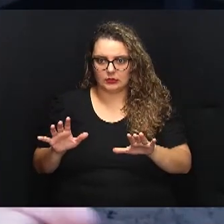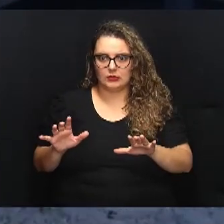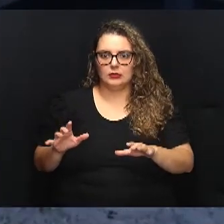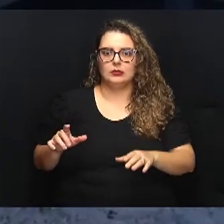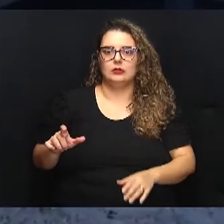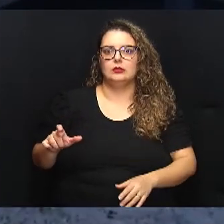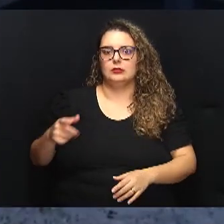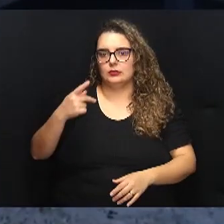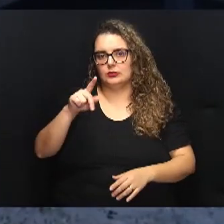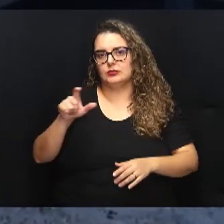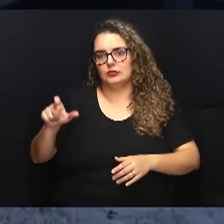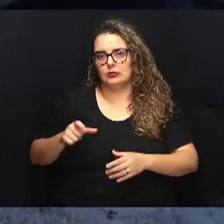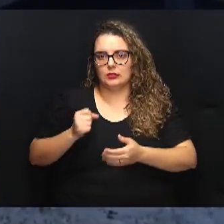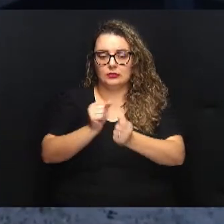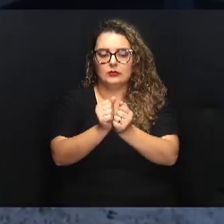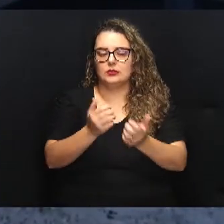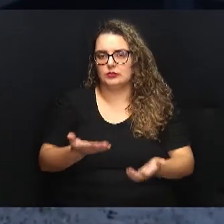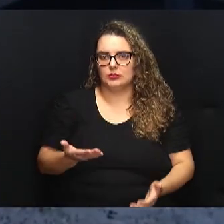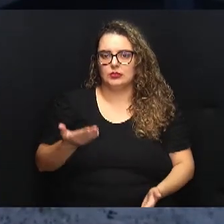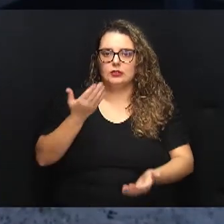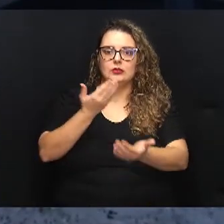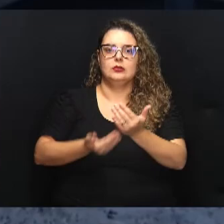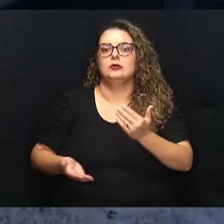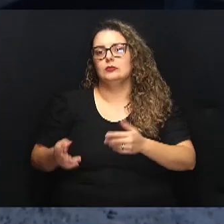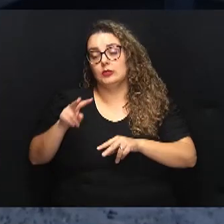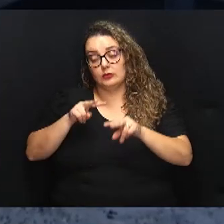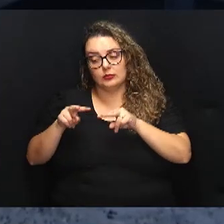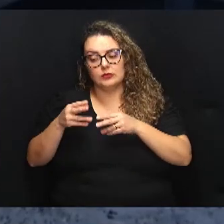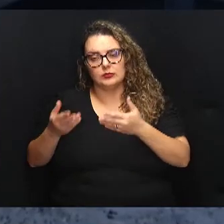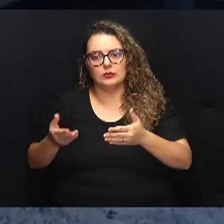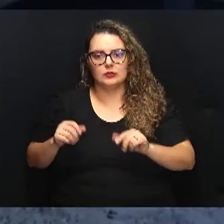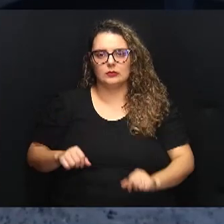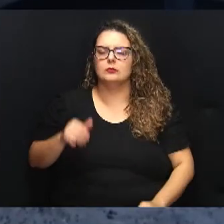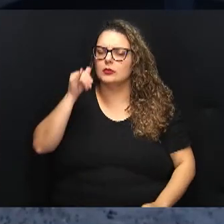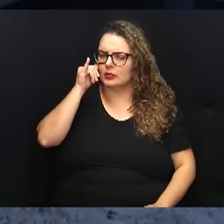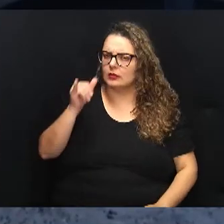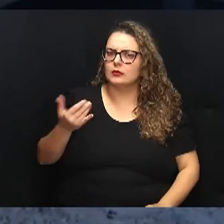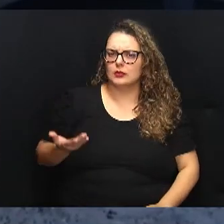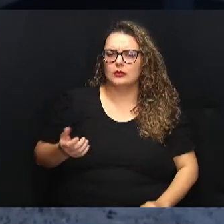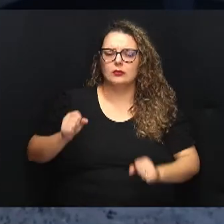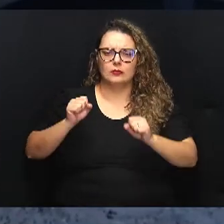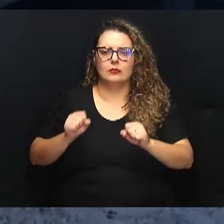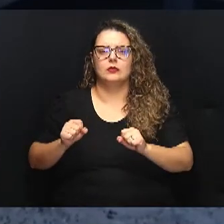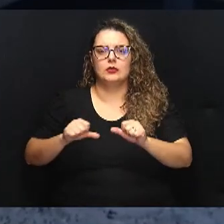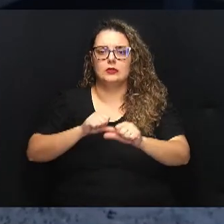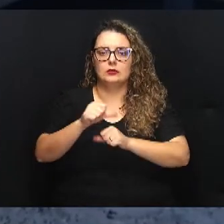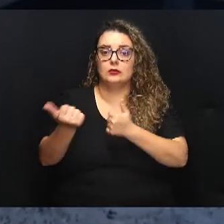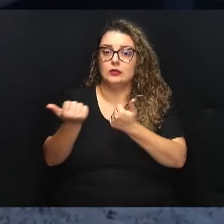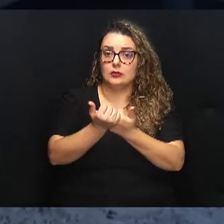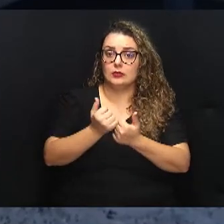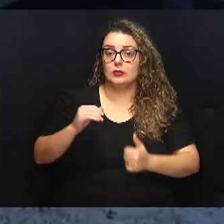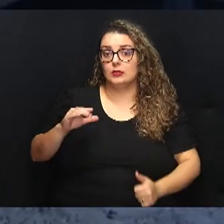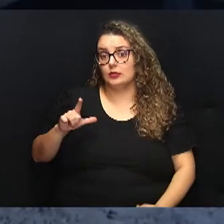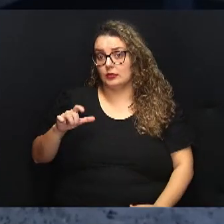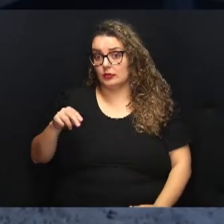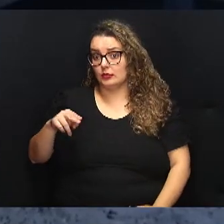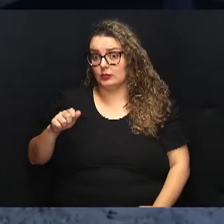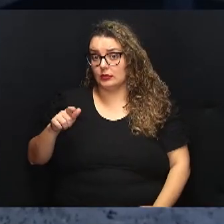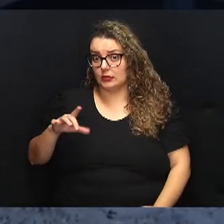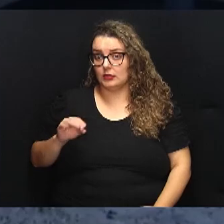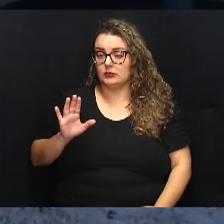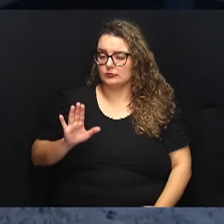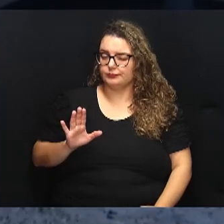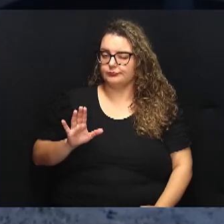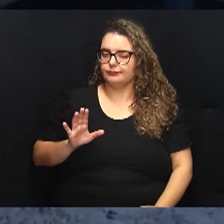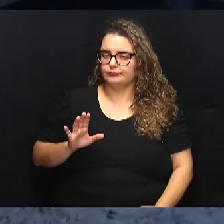vá junto e você perca aí o visual dele, para evitar que ele possa ser trocado, ser clonado. Então,